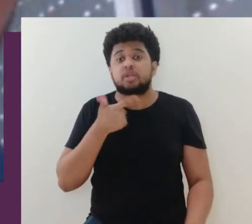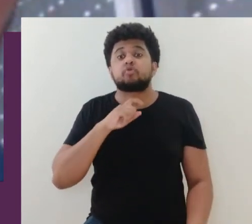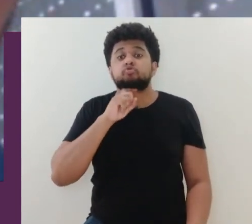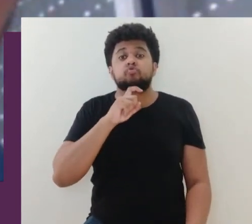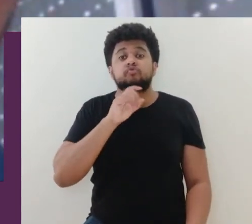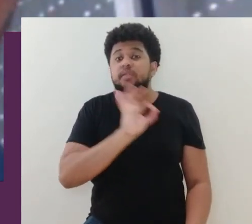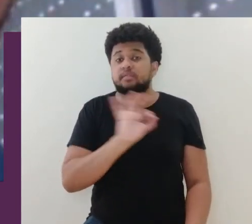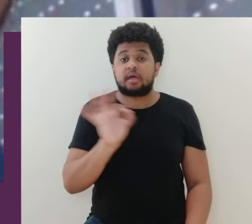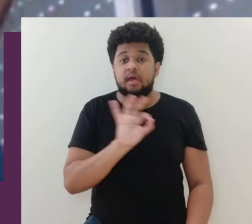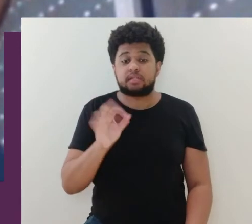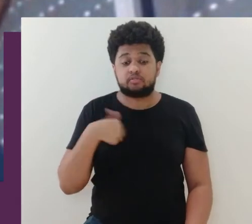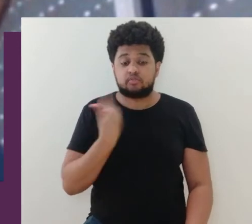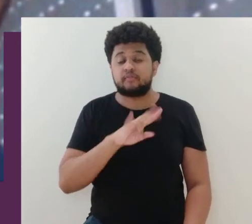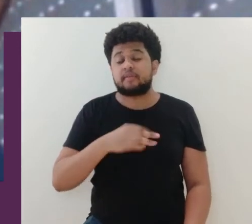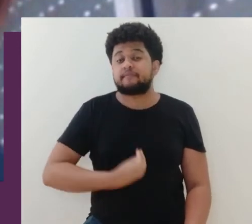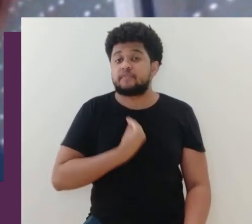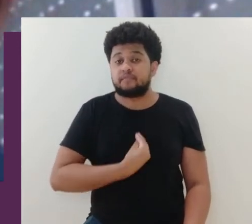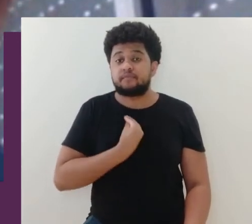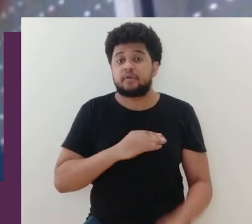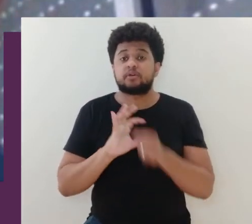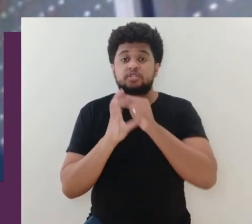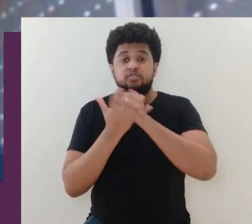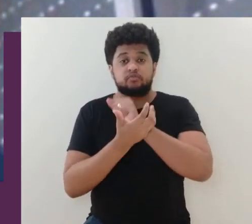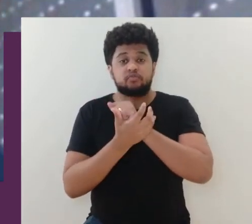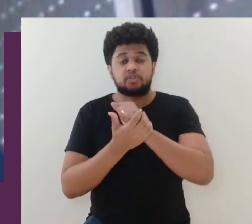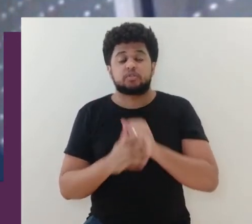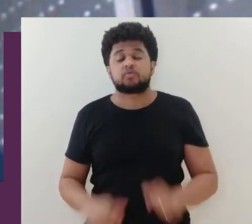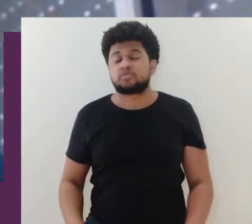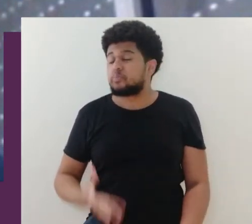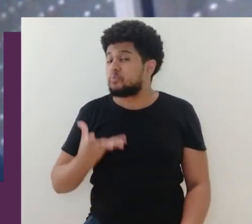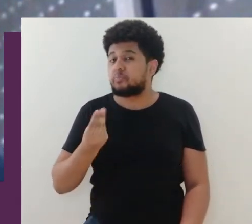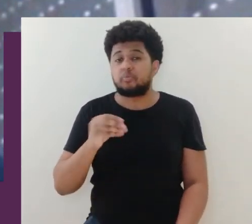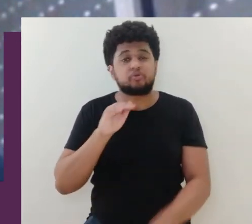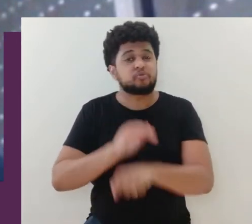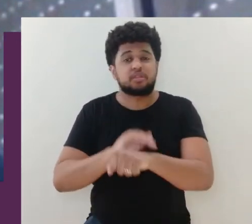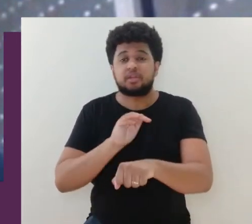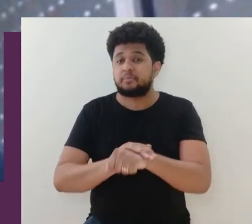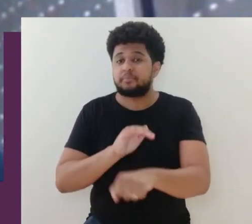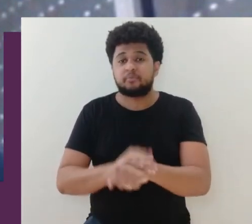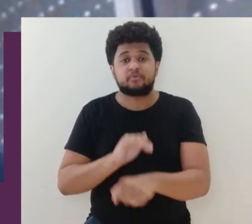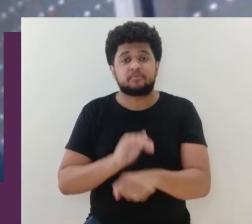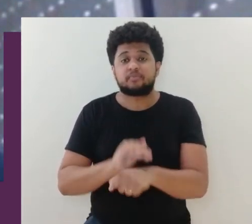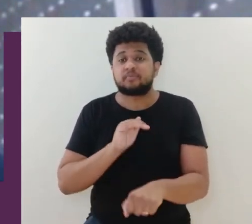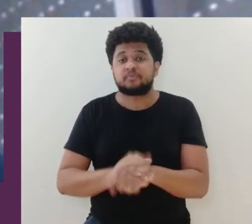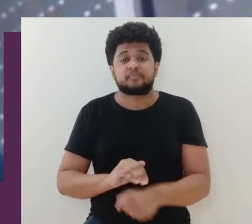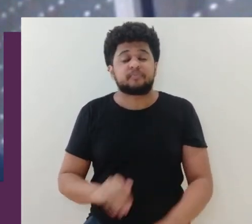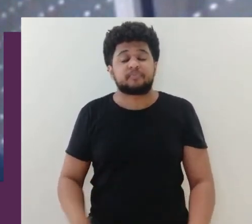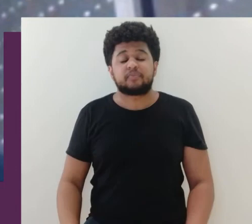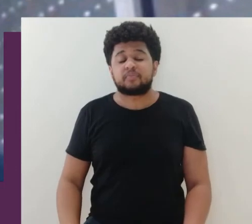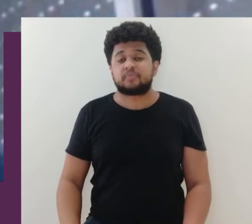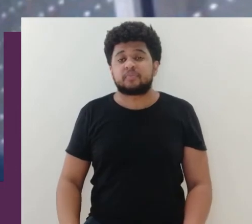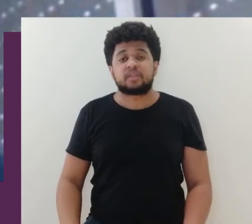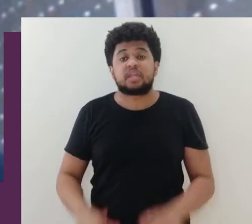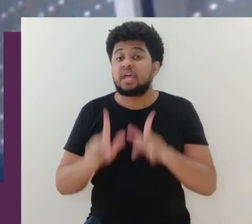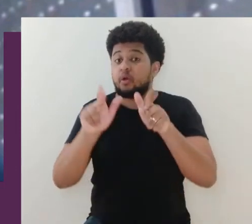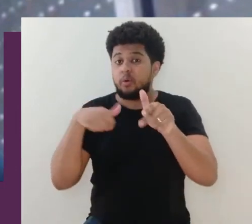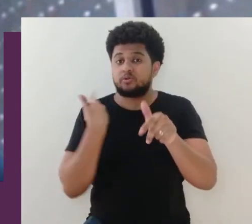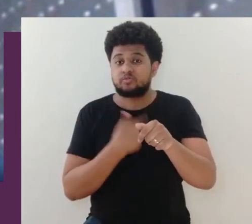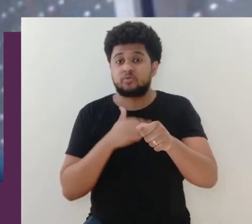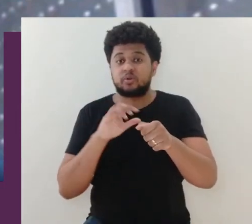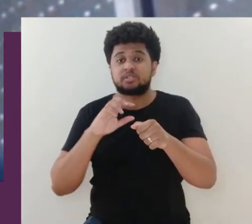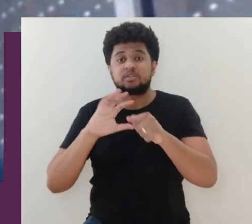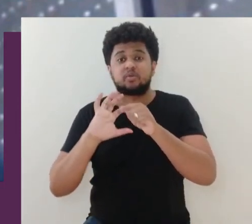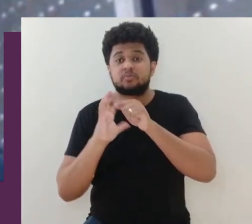esses fatores vão interferir. Não tenham dúvidas disso. A gente vai conviver com esse vírus